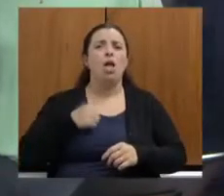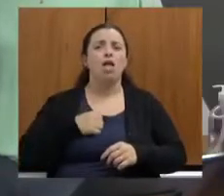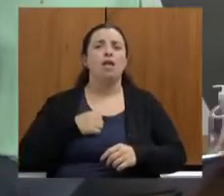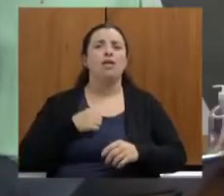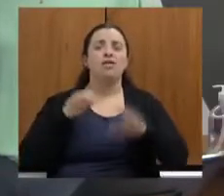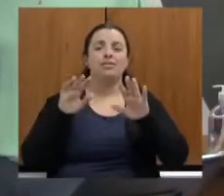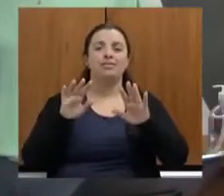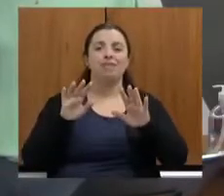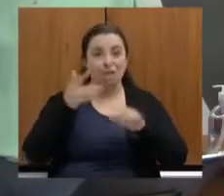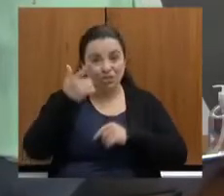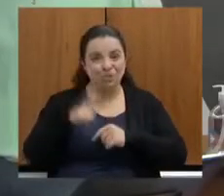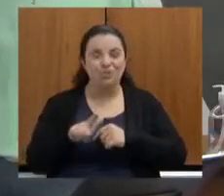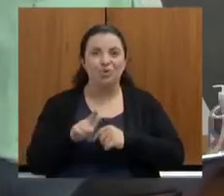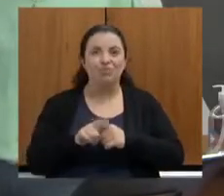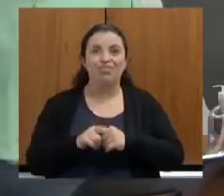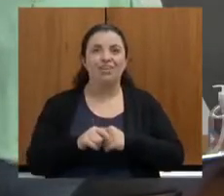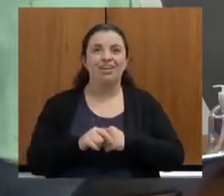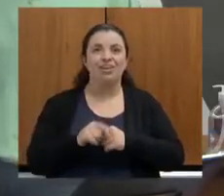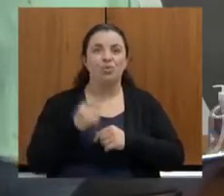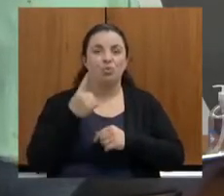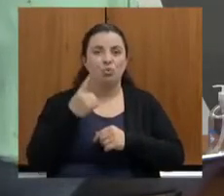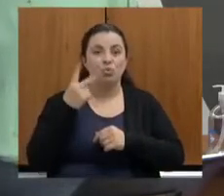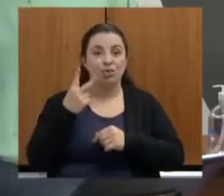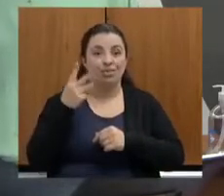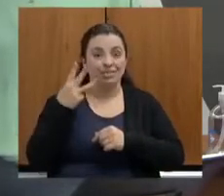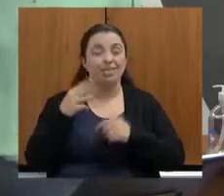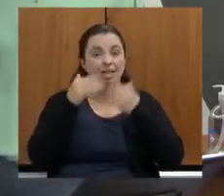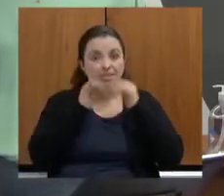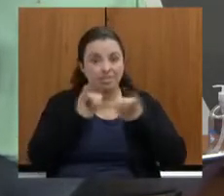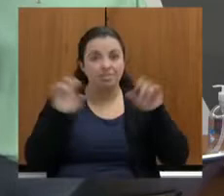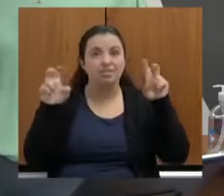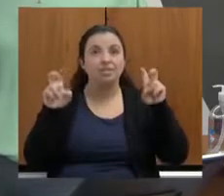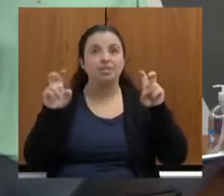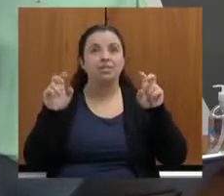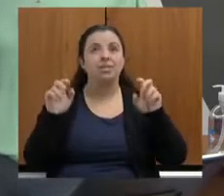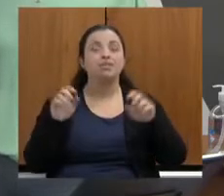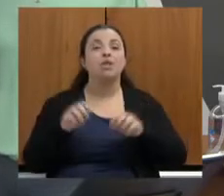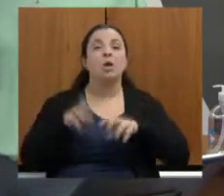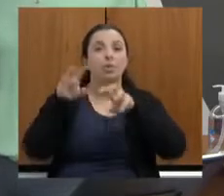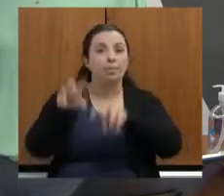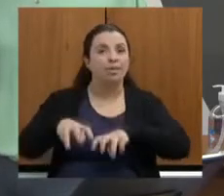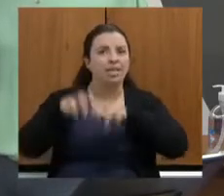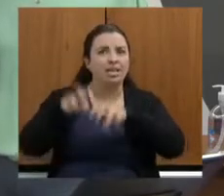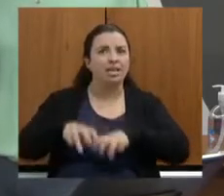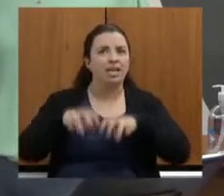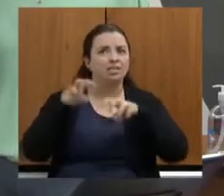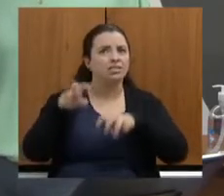Me espera aí na hora que eu falar ou três tá um dois três e